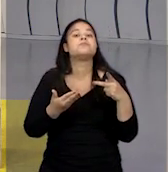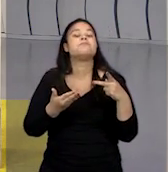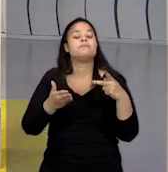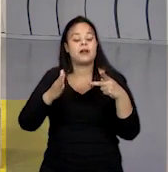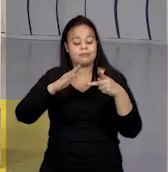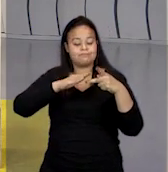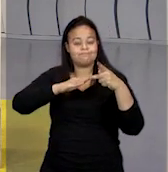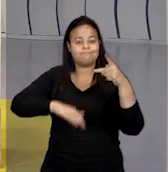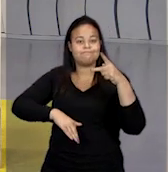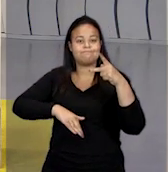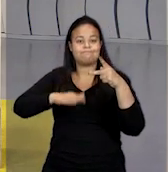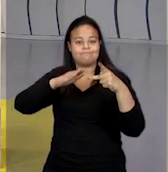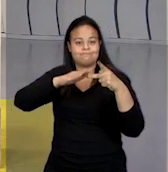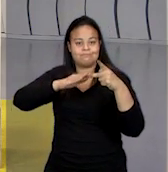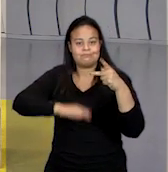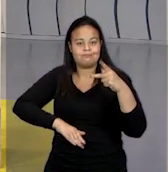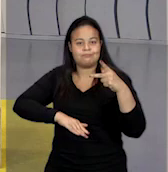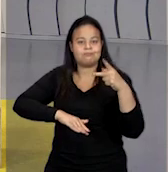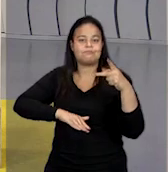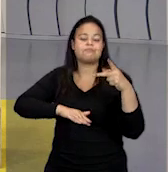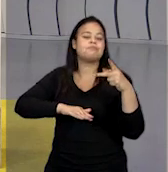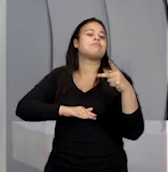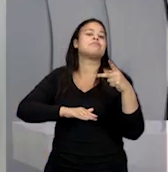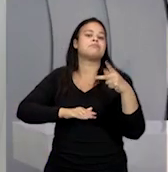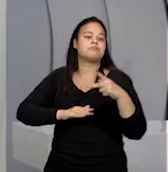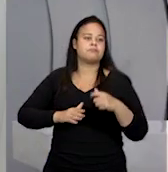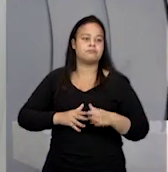inibir, inibitório,